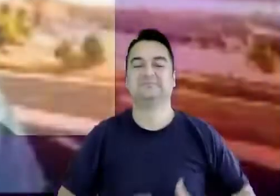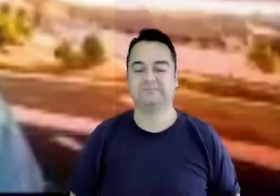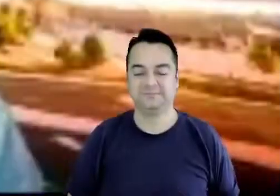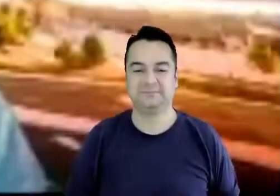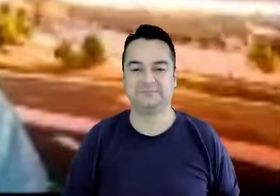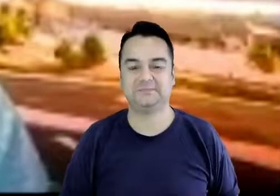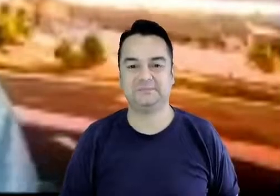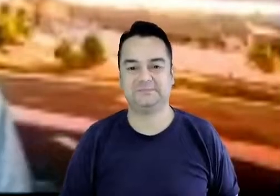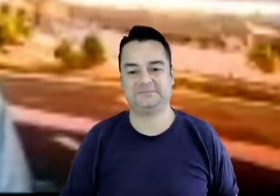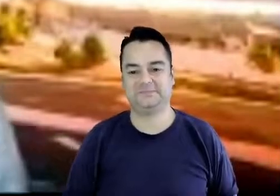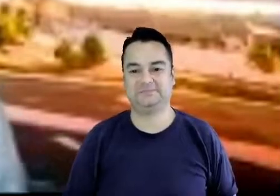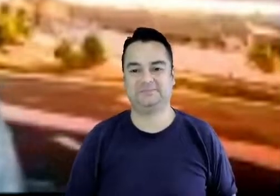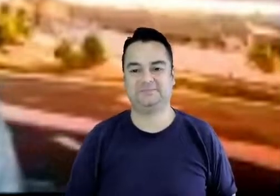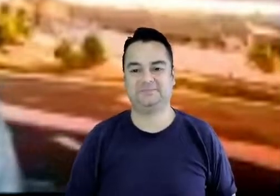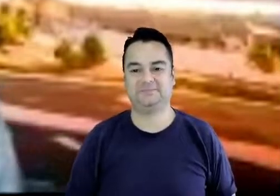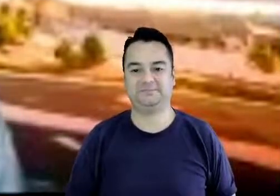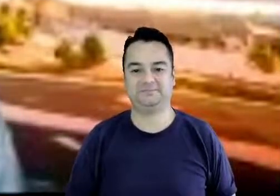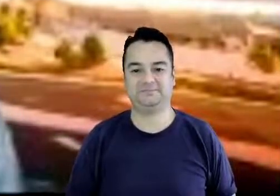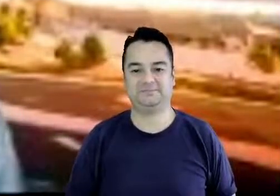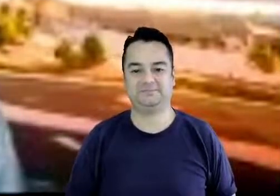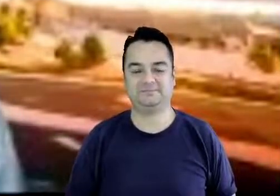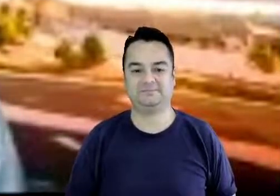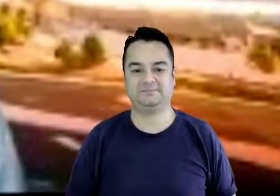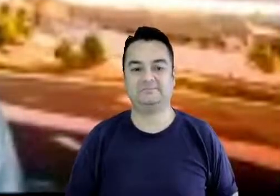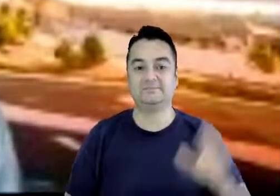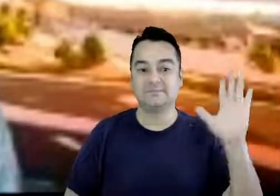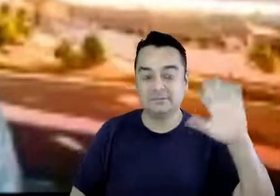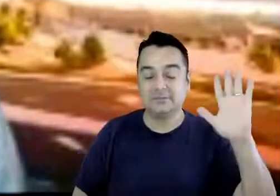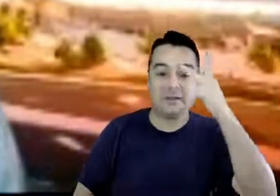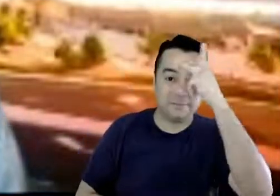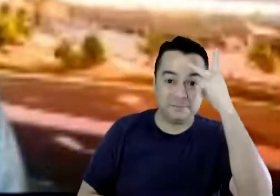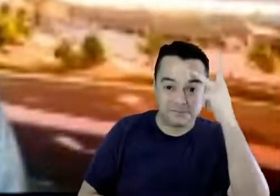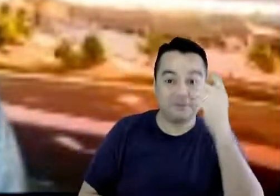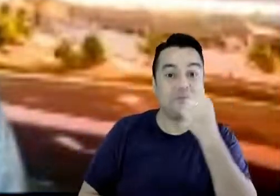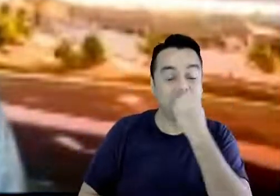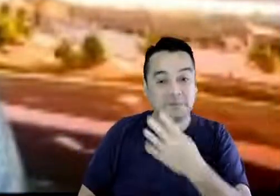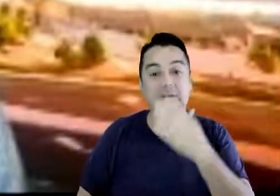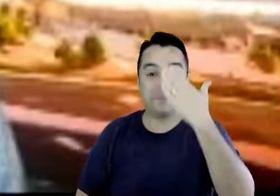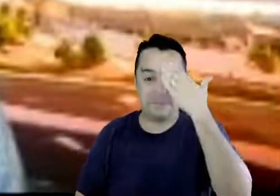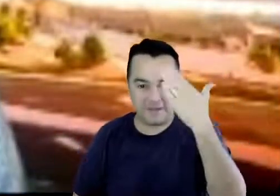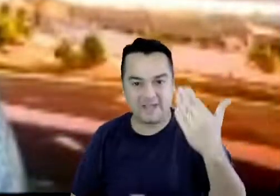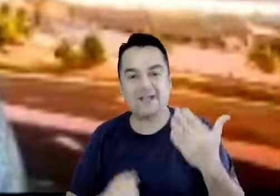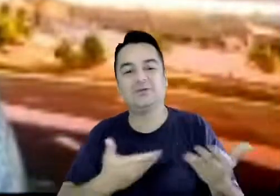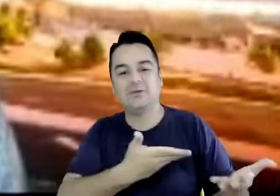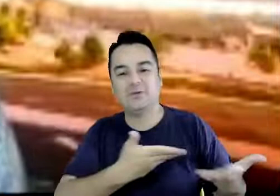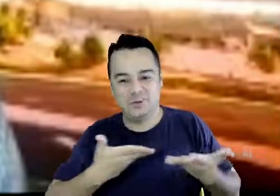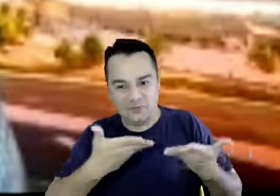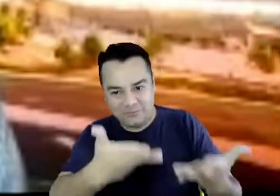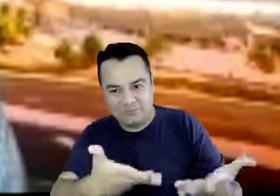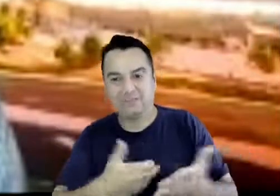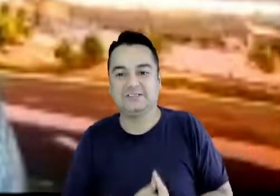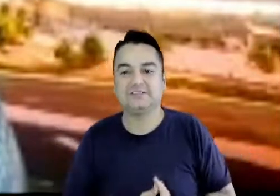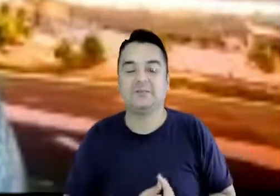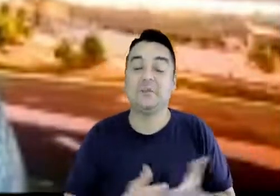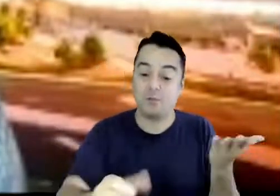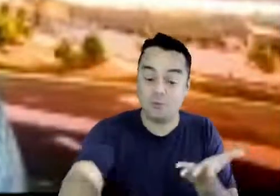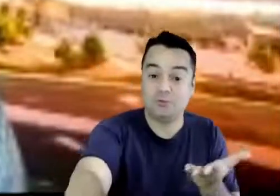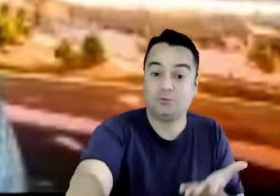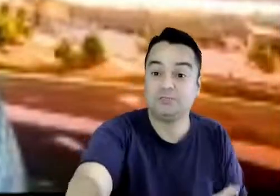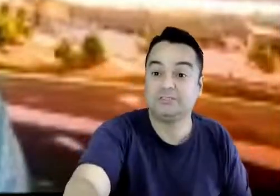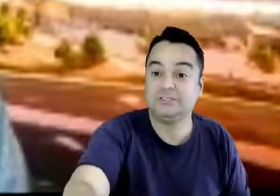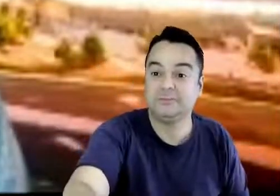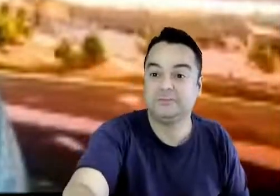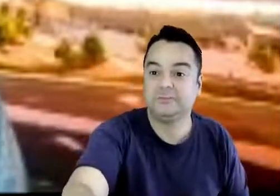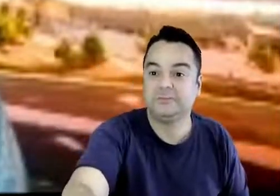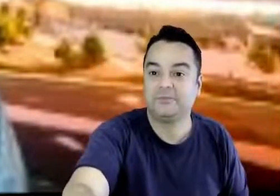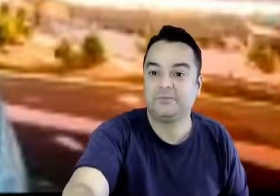Olá, pessoal. Muito obrigado pelo convite. É com muito prazer que eu estou aqui com vocês e eu vou conversar hoje